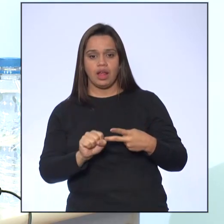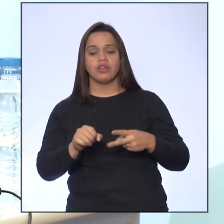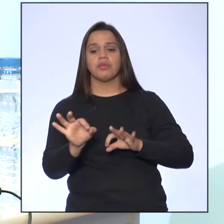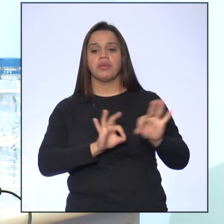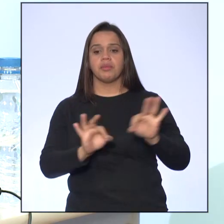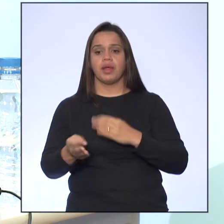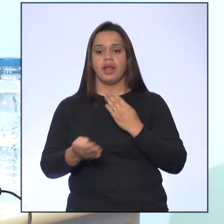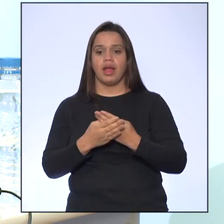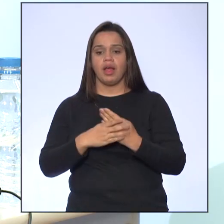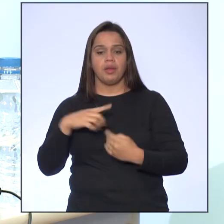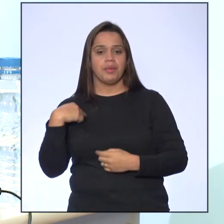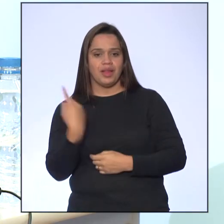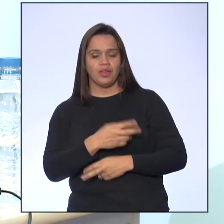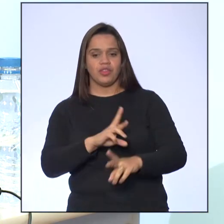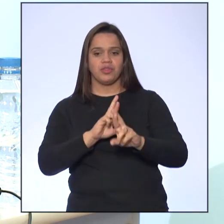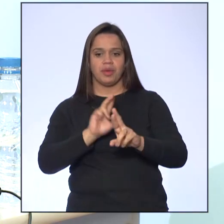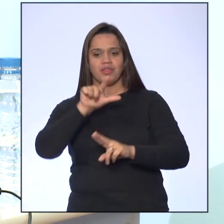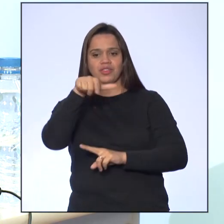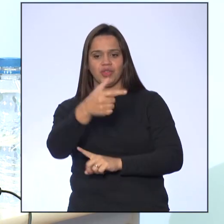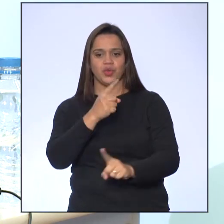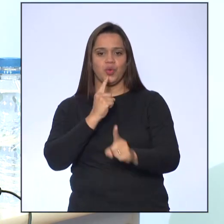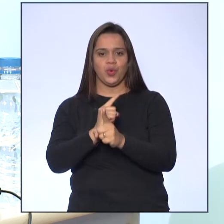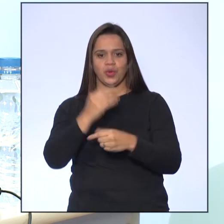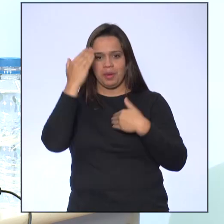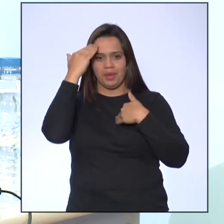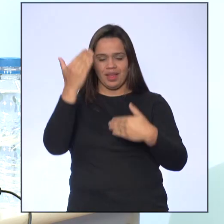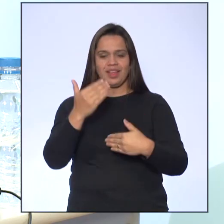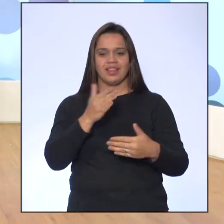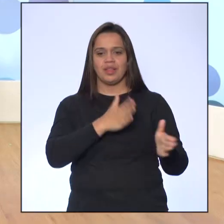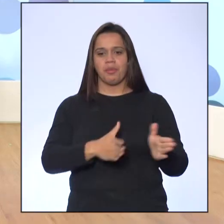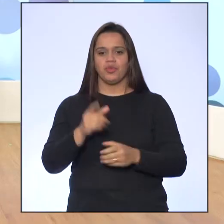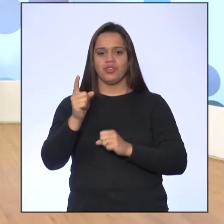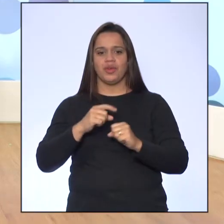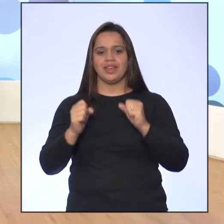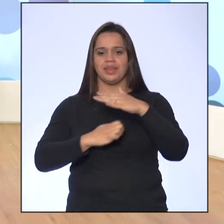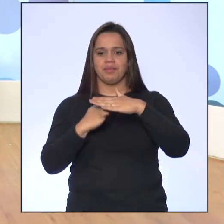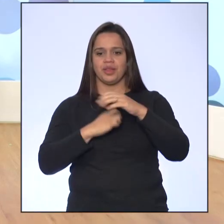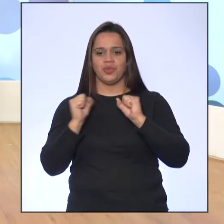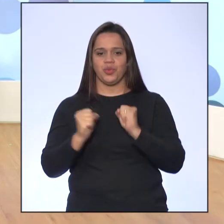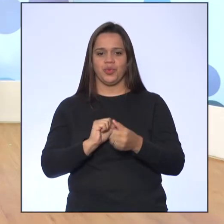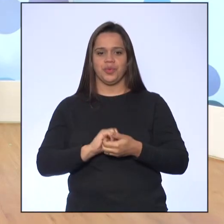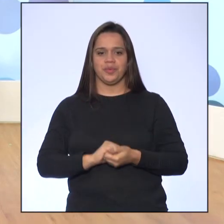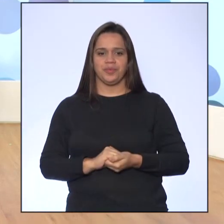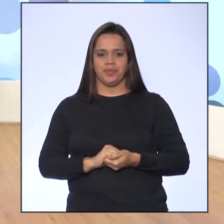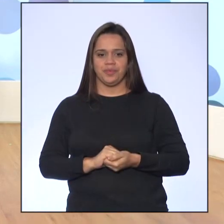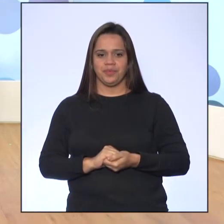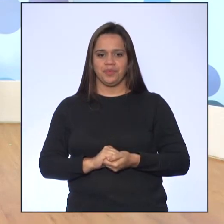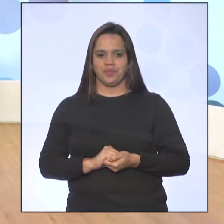gente. Eu espero vocês no próximo encontro. Agradeço ao pessoal da produção. Um grande beijo a todos.